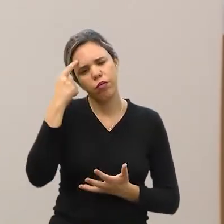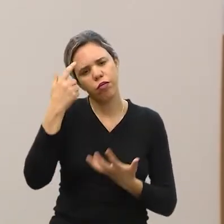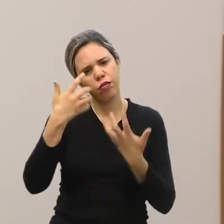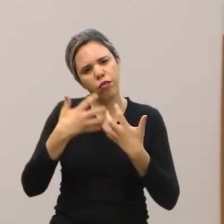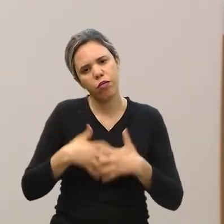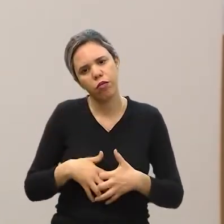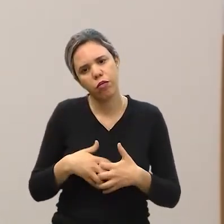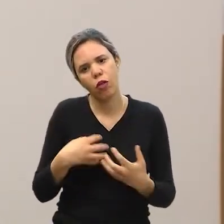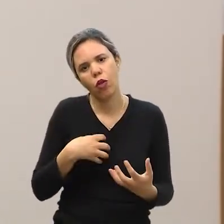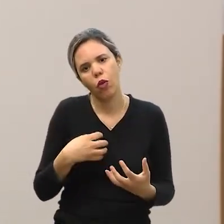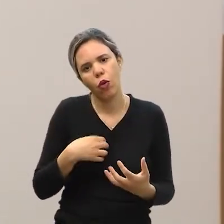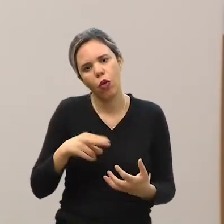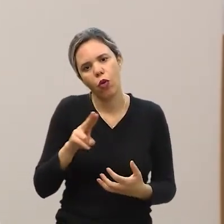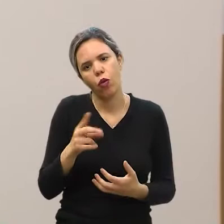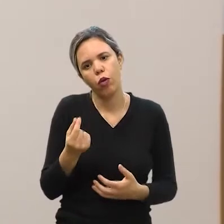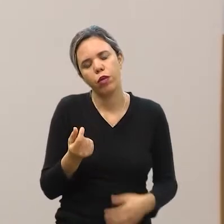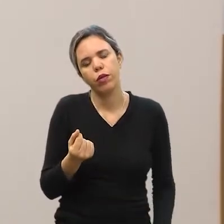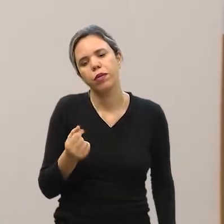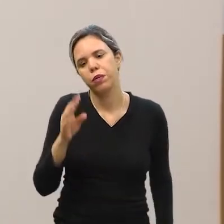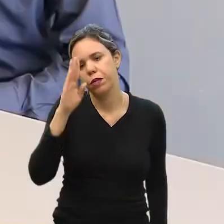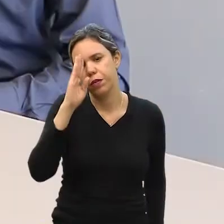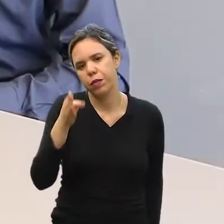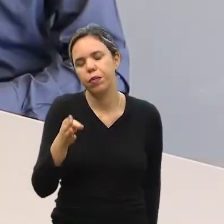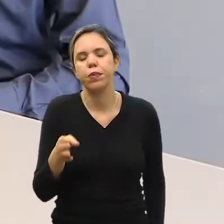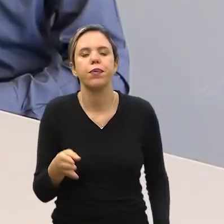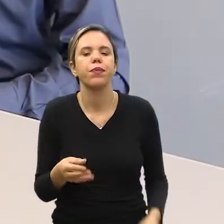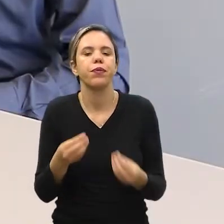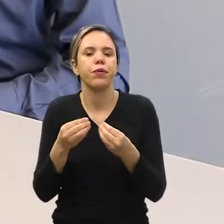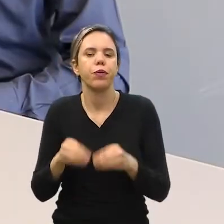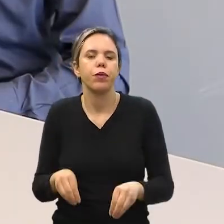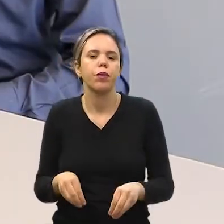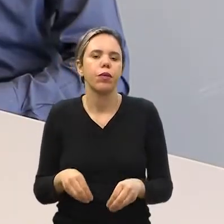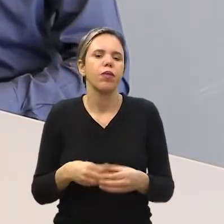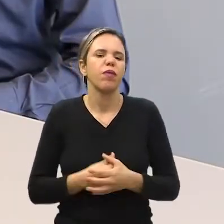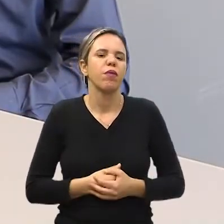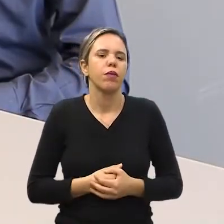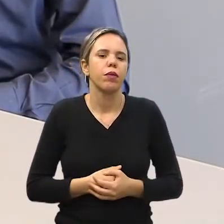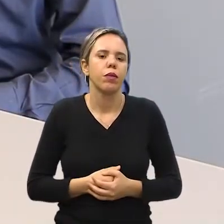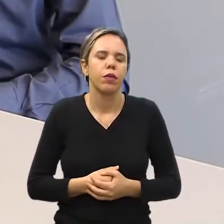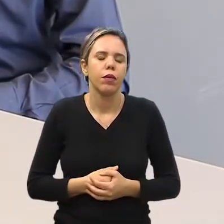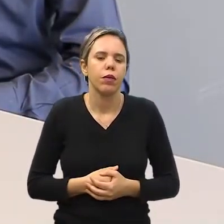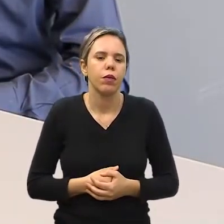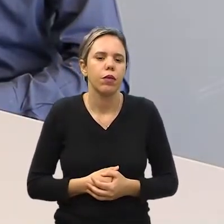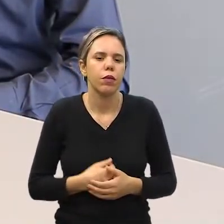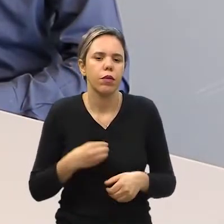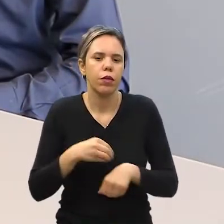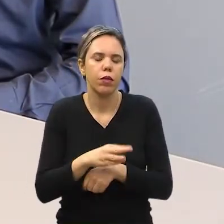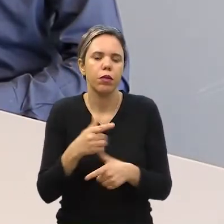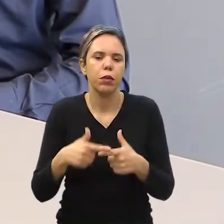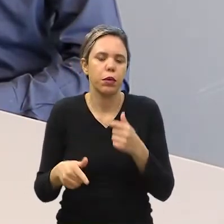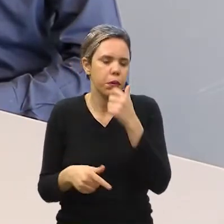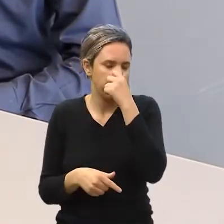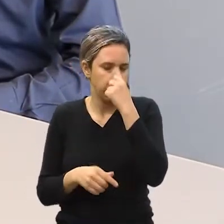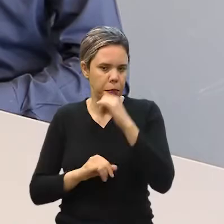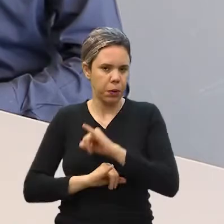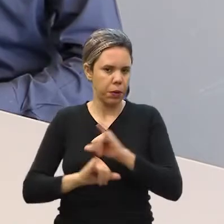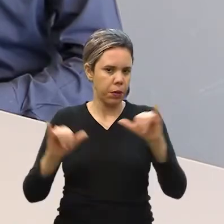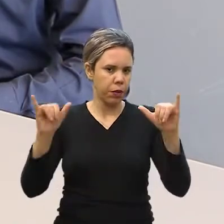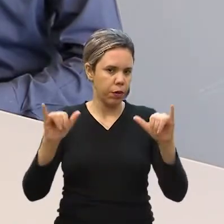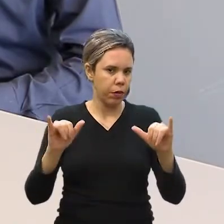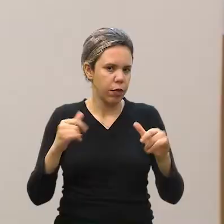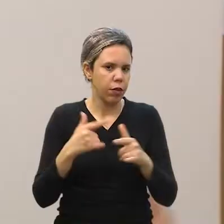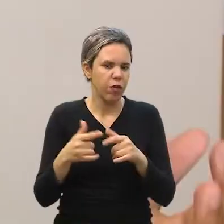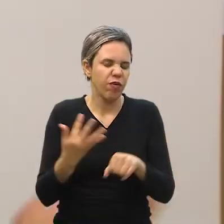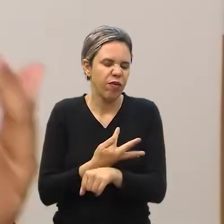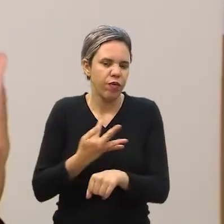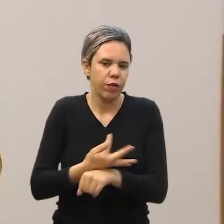repensarem a forma como usam o dinheiro, principalmente pelo impacto que isso trouxe, né, assim, a divulgação desse cenário. Então,